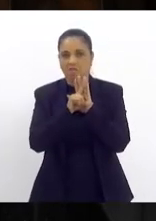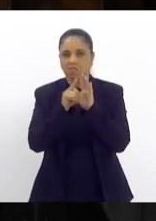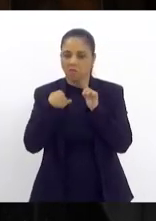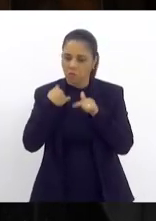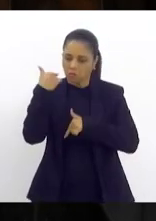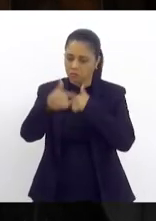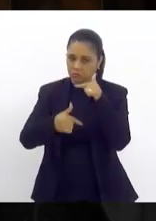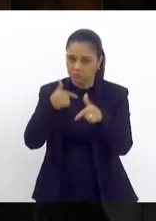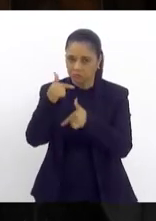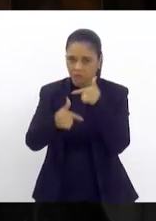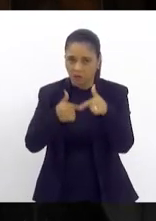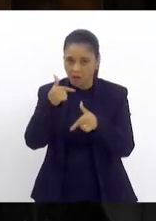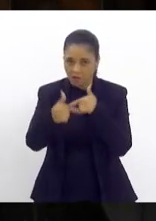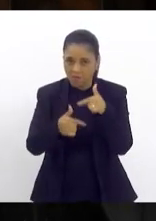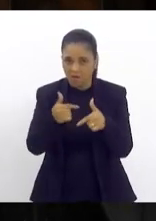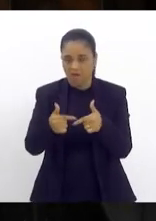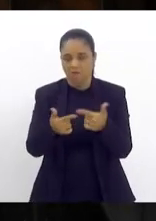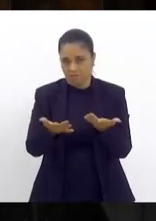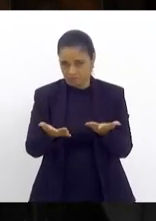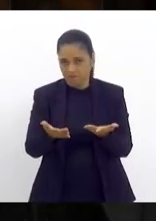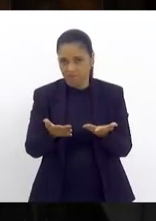função normativa.